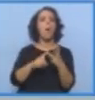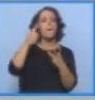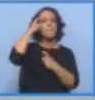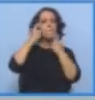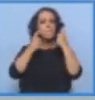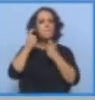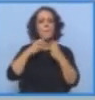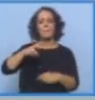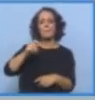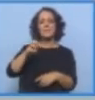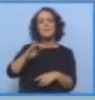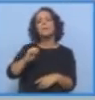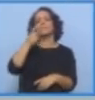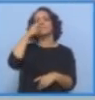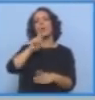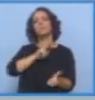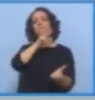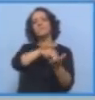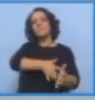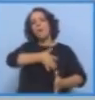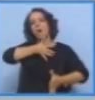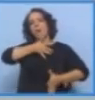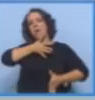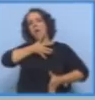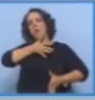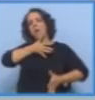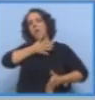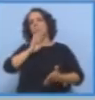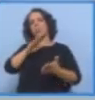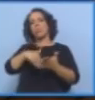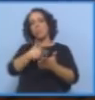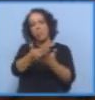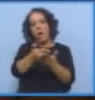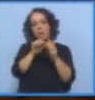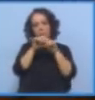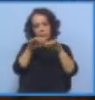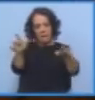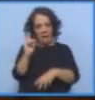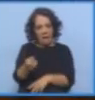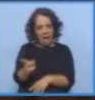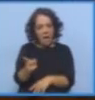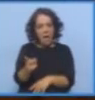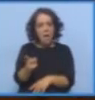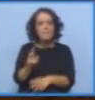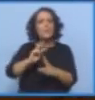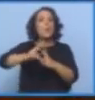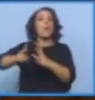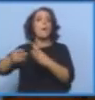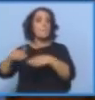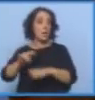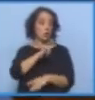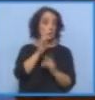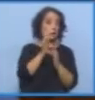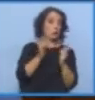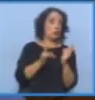profético, homem da palavra, que torna-se convincente. Só que Jesus desofre, eu